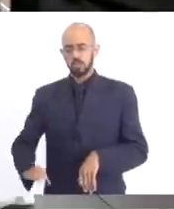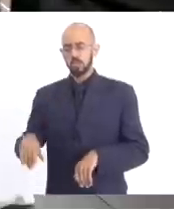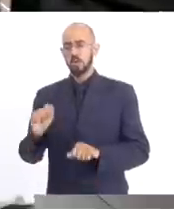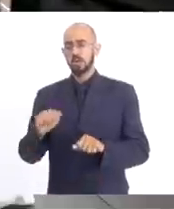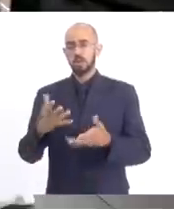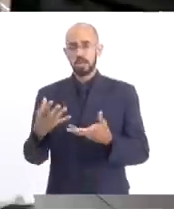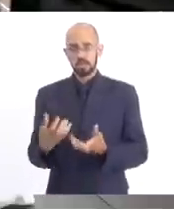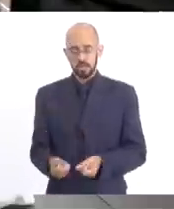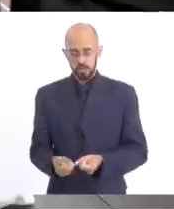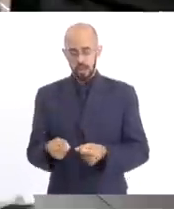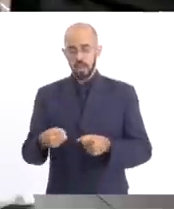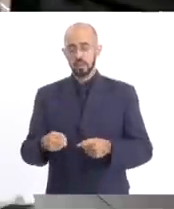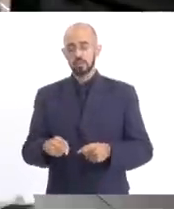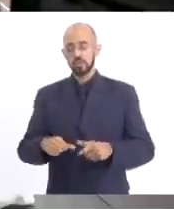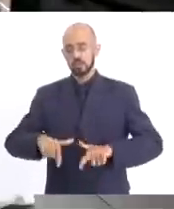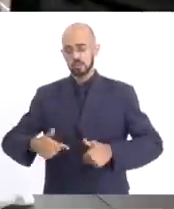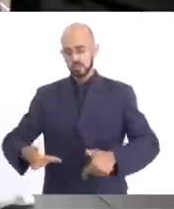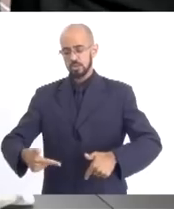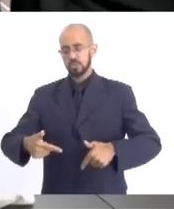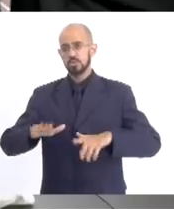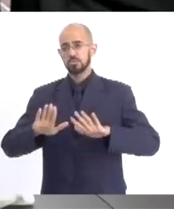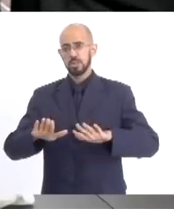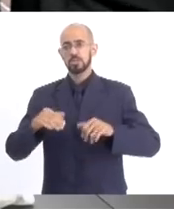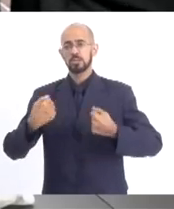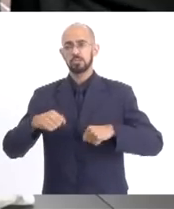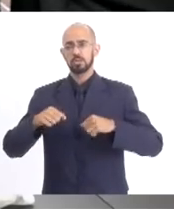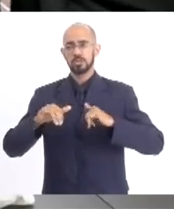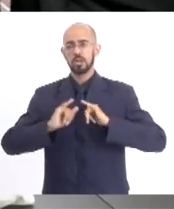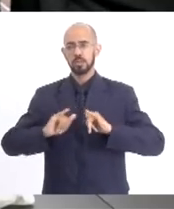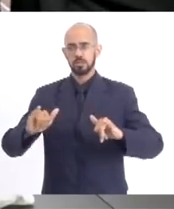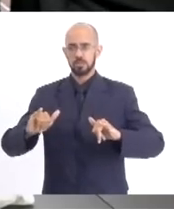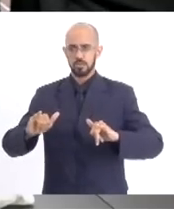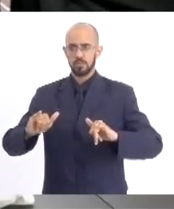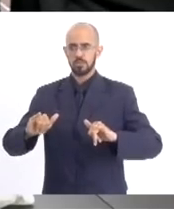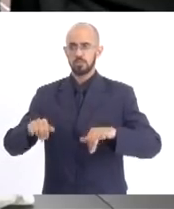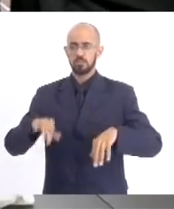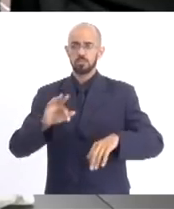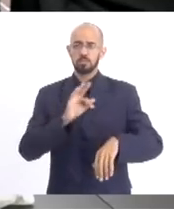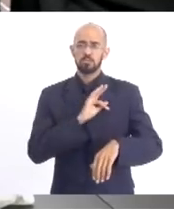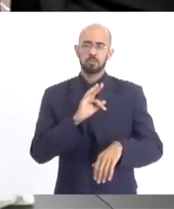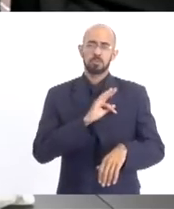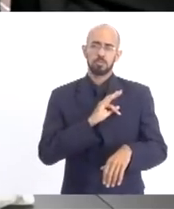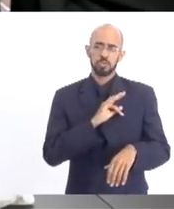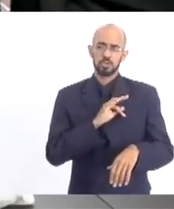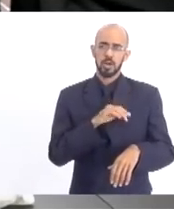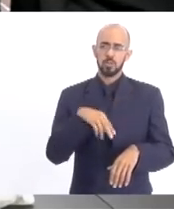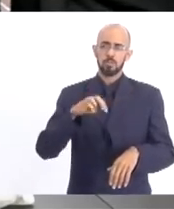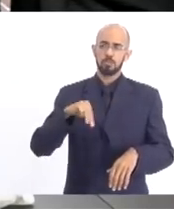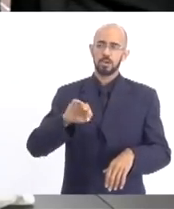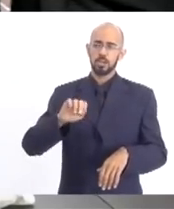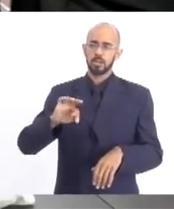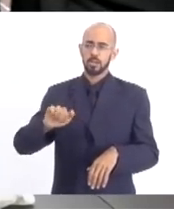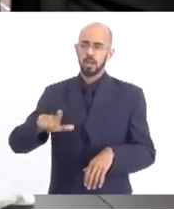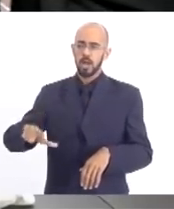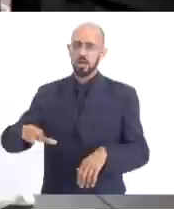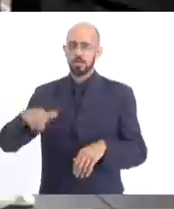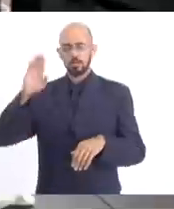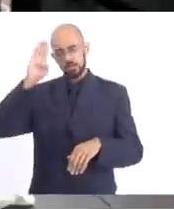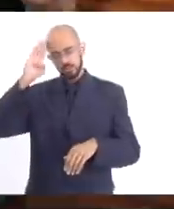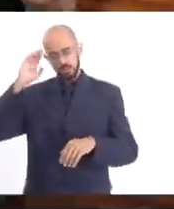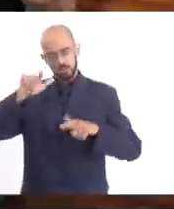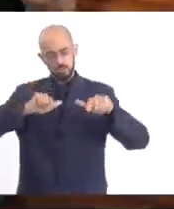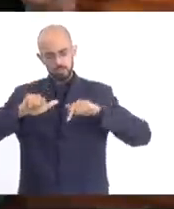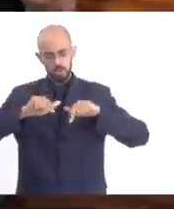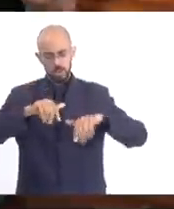da polícia, a gente precisava dar essa sinalização para o policial militar, principalmente aquele que está na ponta. Deixa eu só dar um